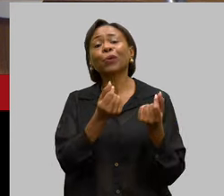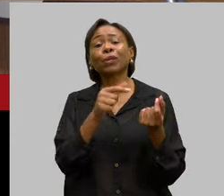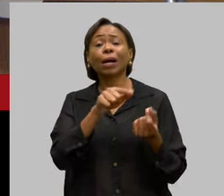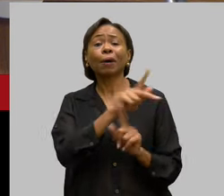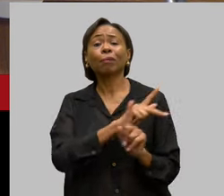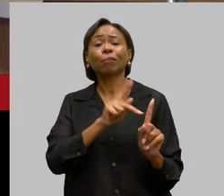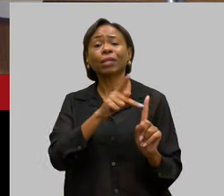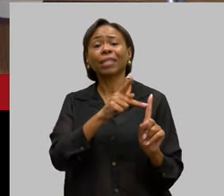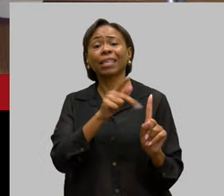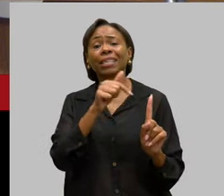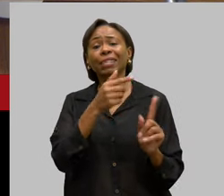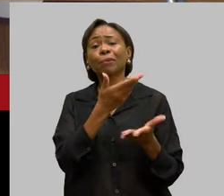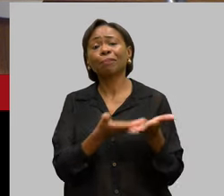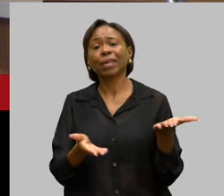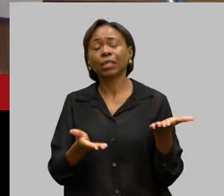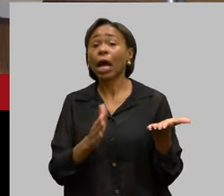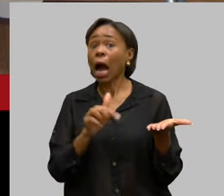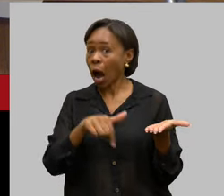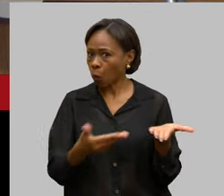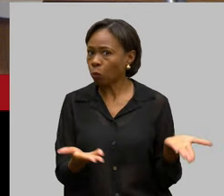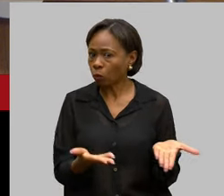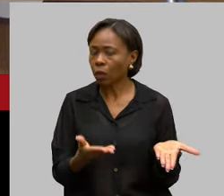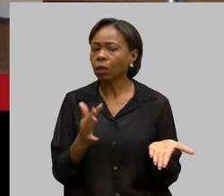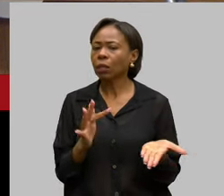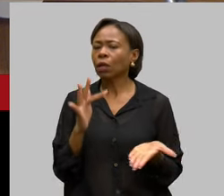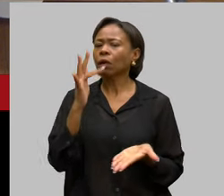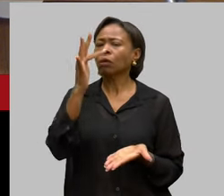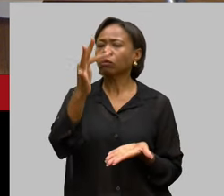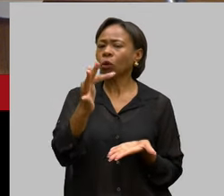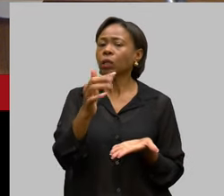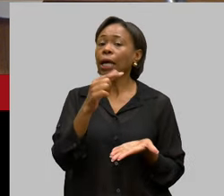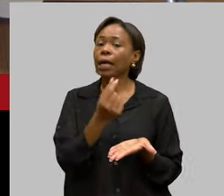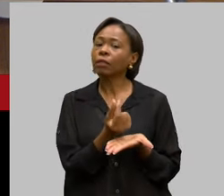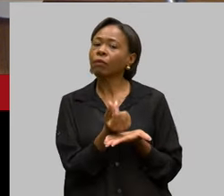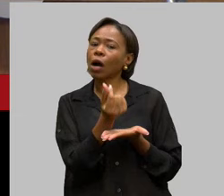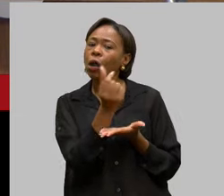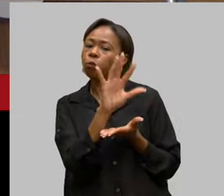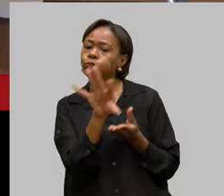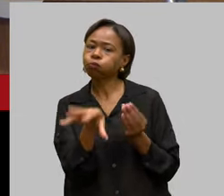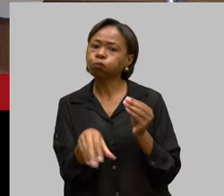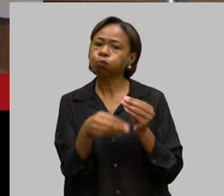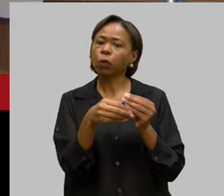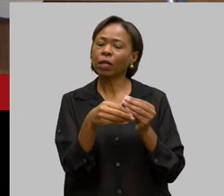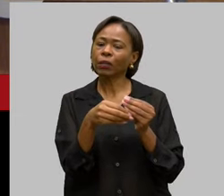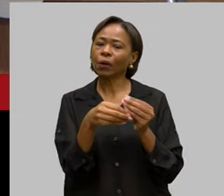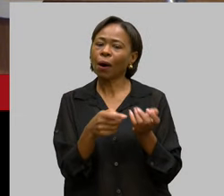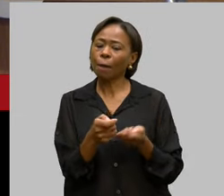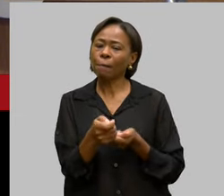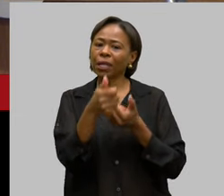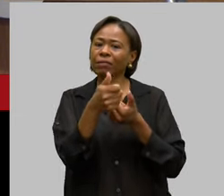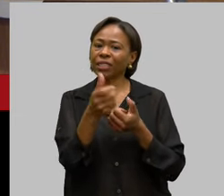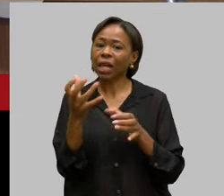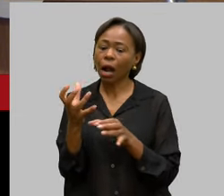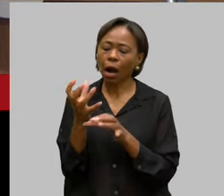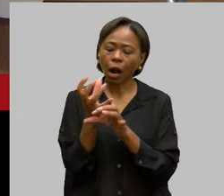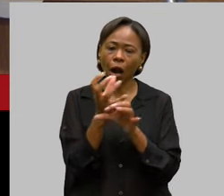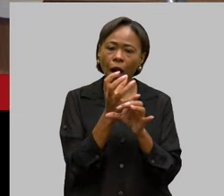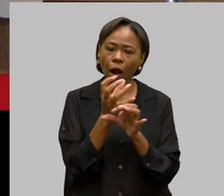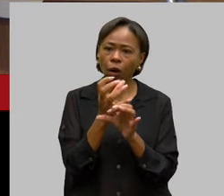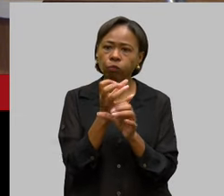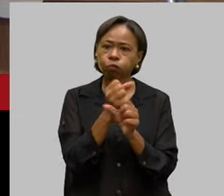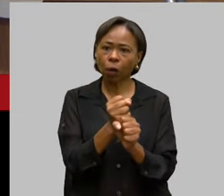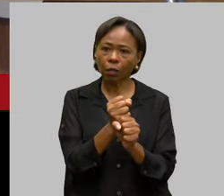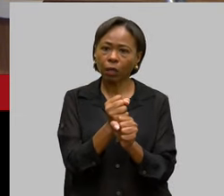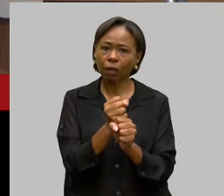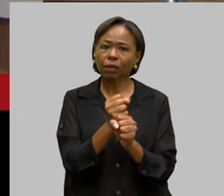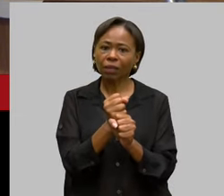agora porque lá na frente esse valor é incorporável ao valor do benefício e ele vai levar para fins de efeito de cálculo e vai incorporar nos